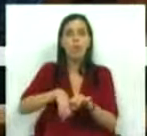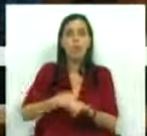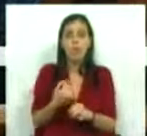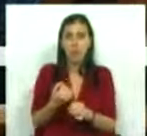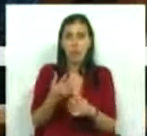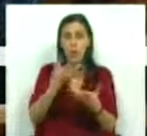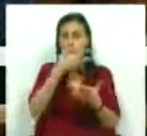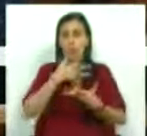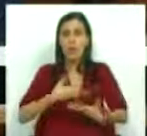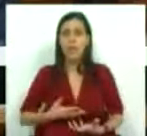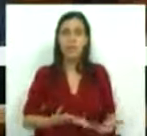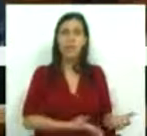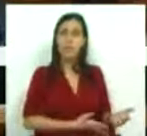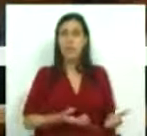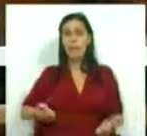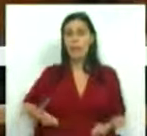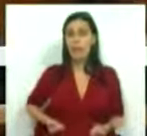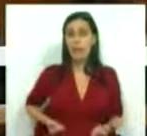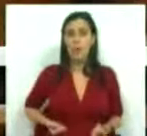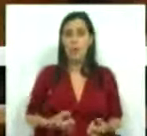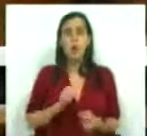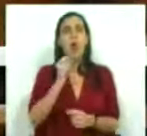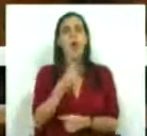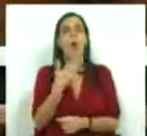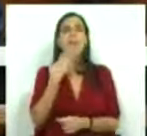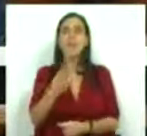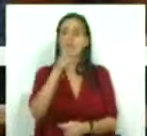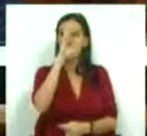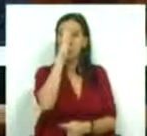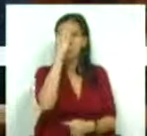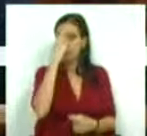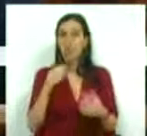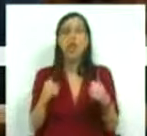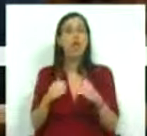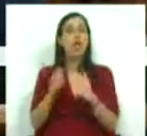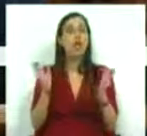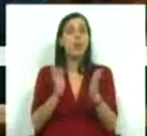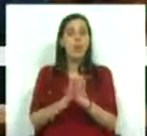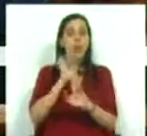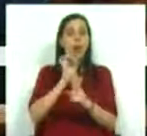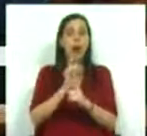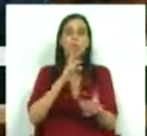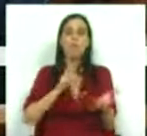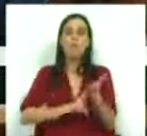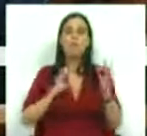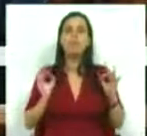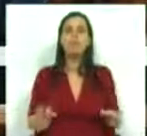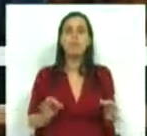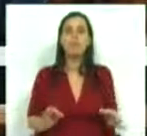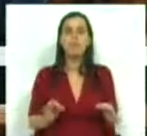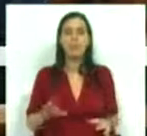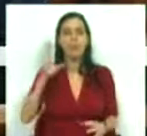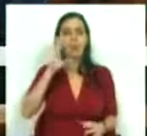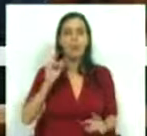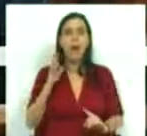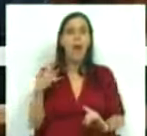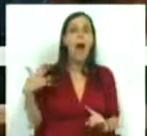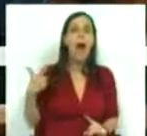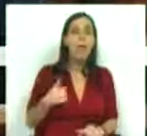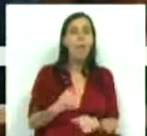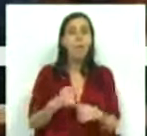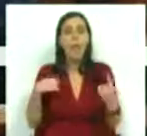flagelo e o drama do desemprego, ou pedir esse esforço a todos aqueles que verdadeiramente não sabem se